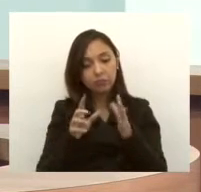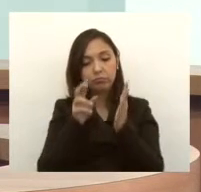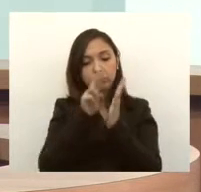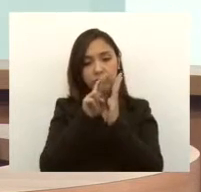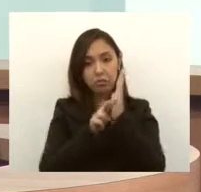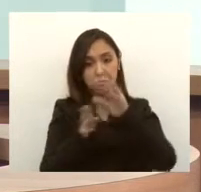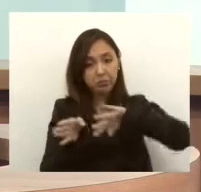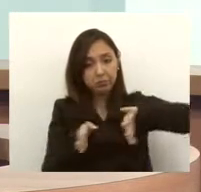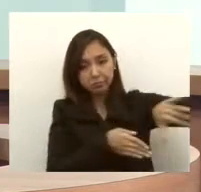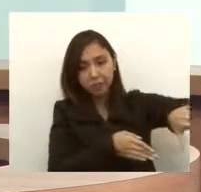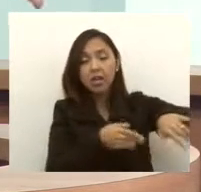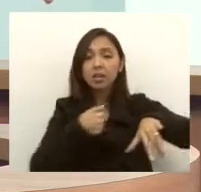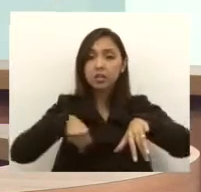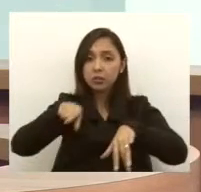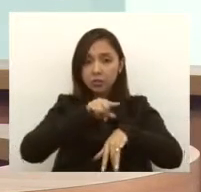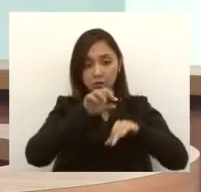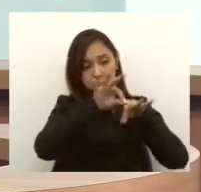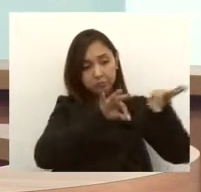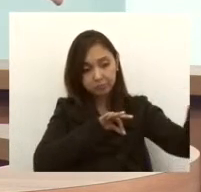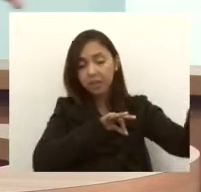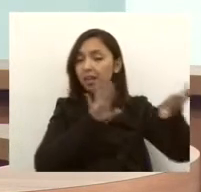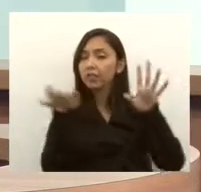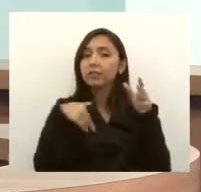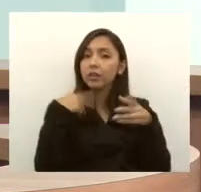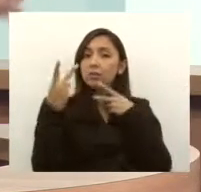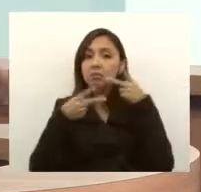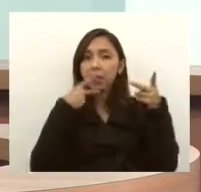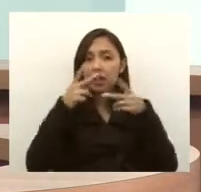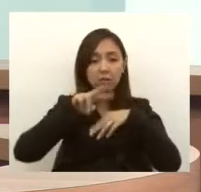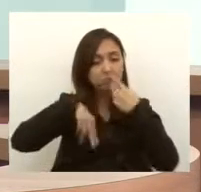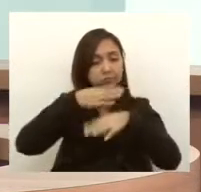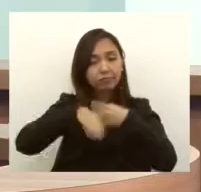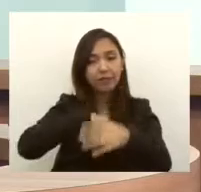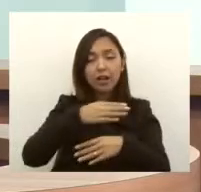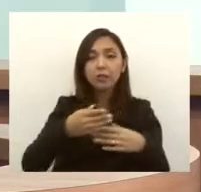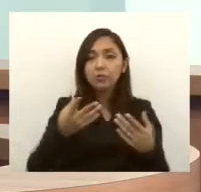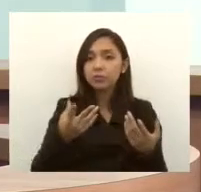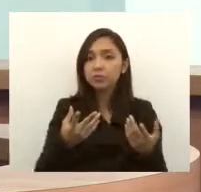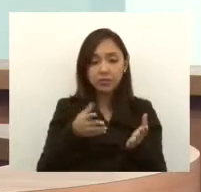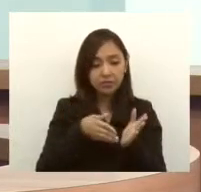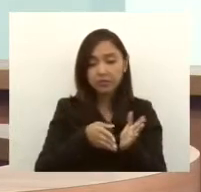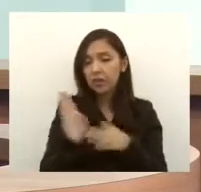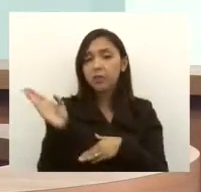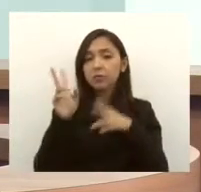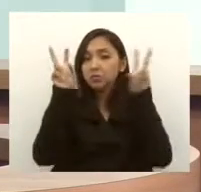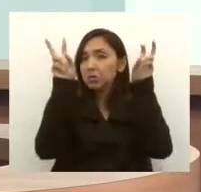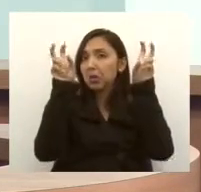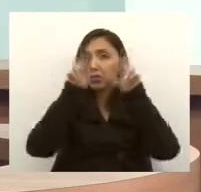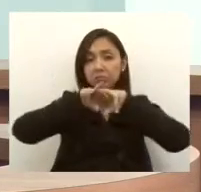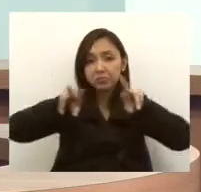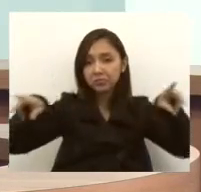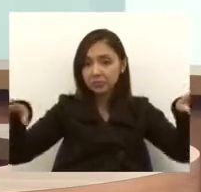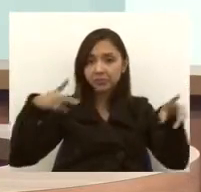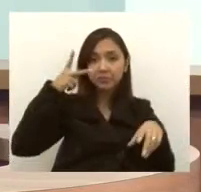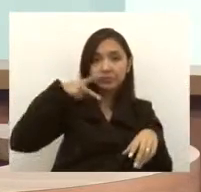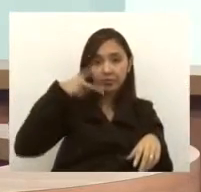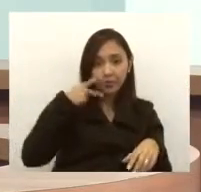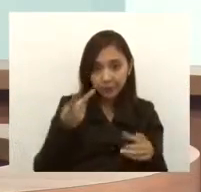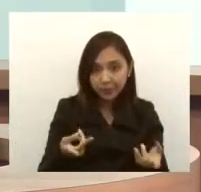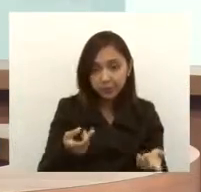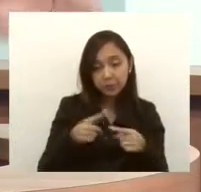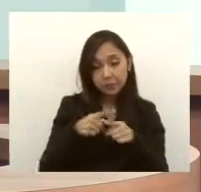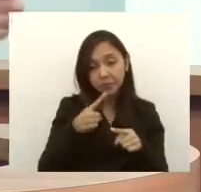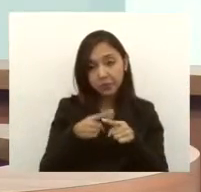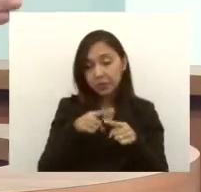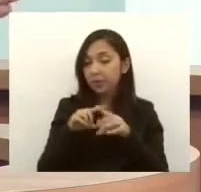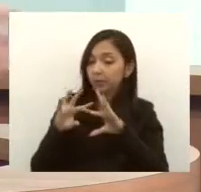de lado, vamos rasgar o regimento, vamos atropelar de uma vez e vamos discutir questões partidárias. Até